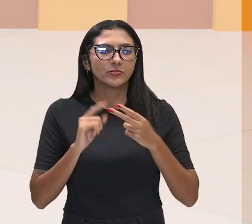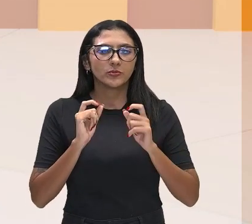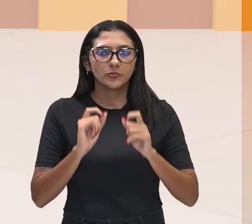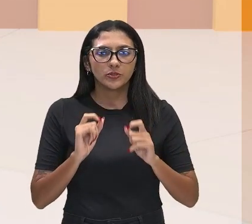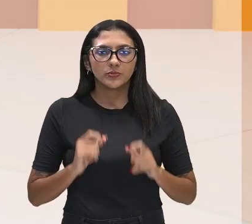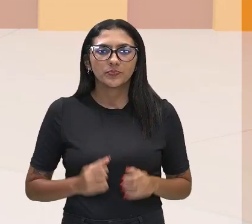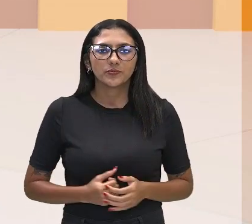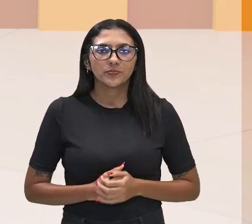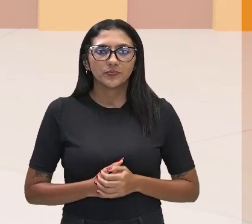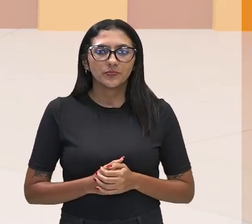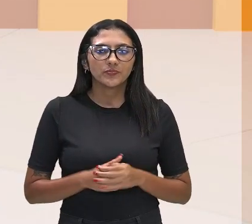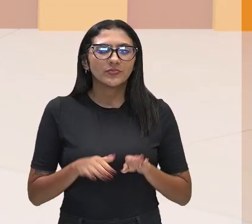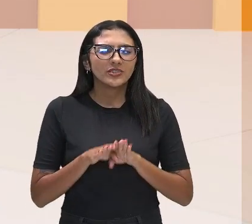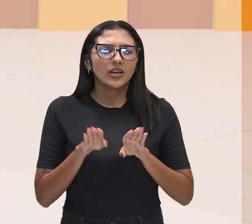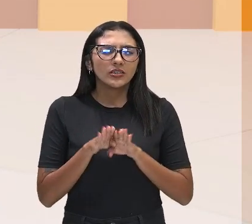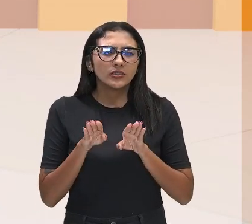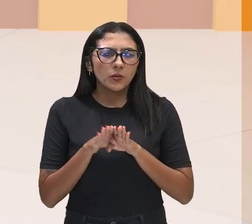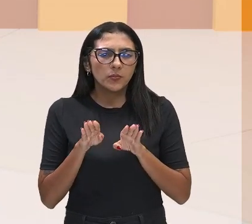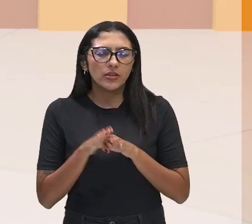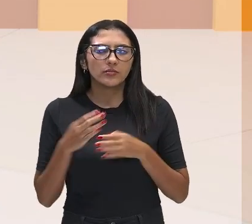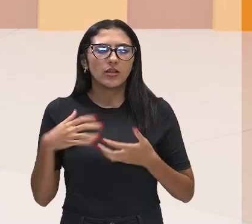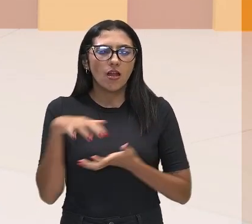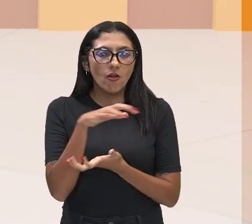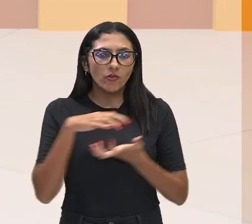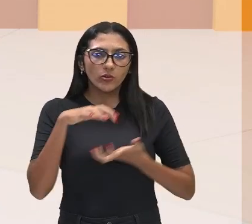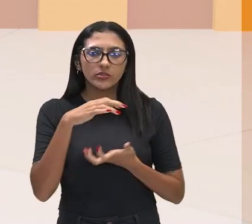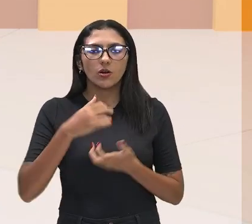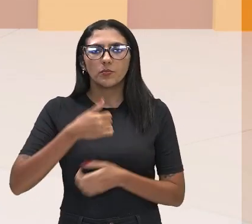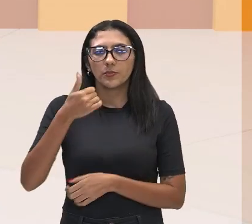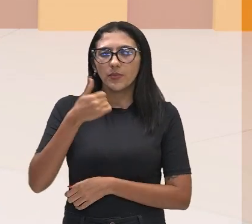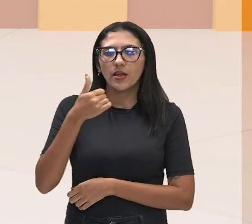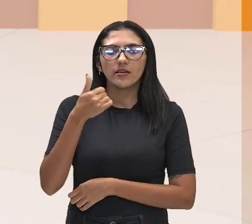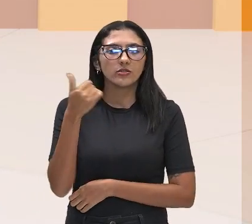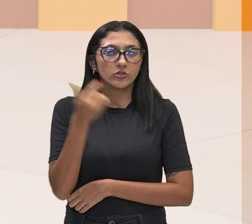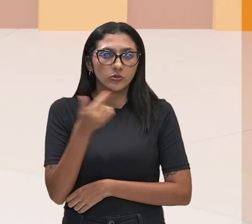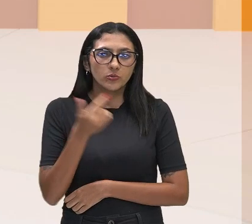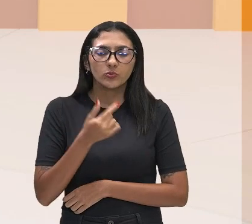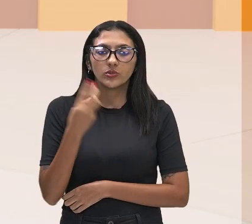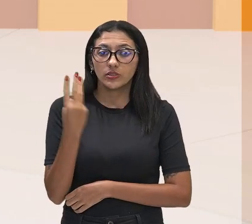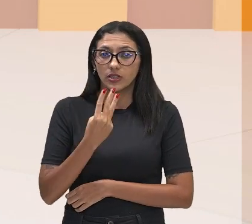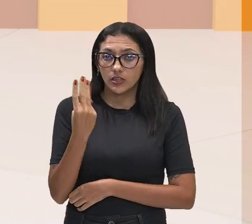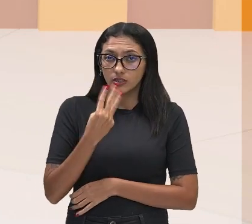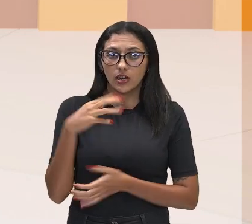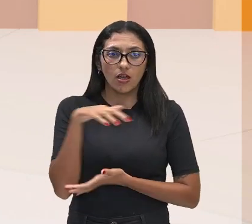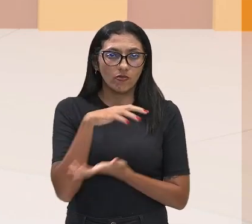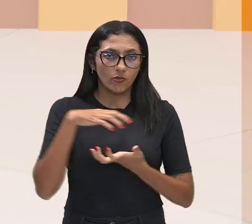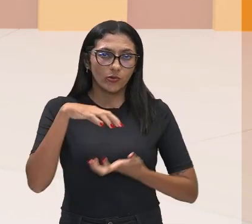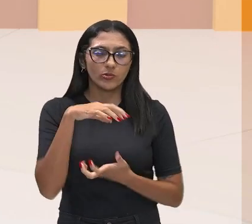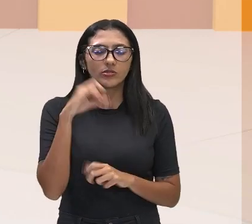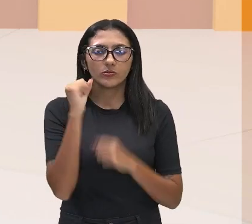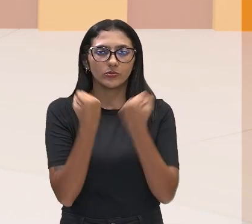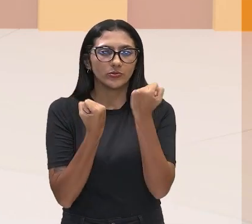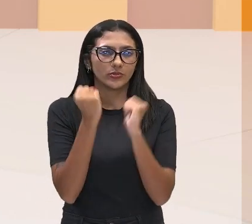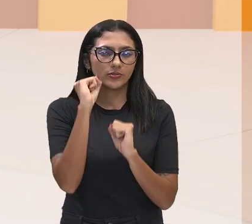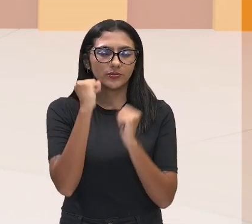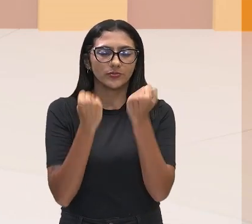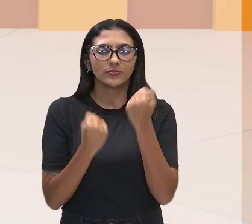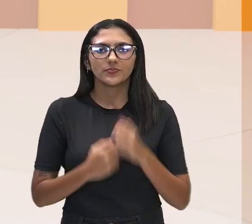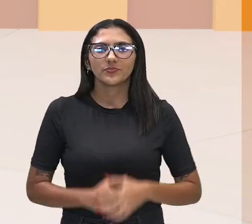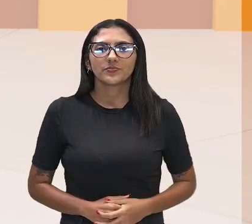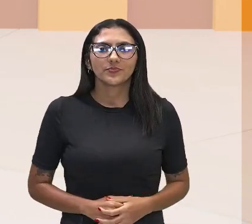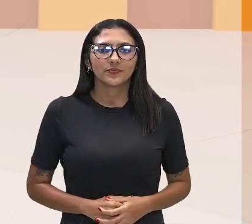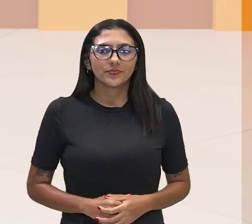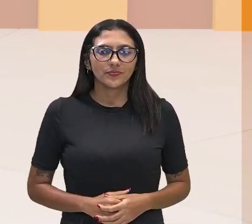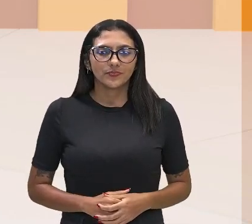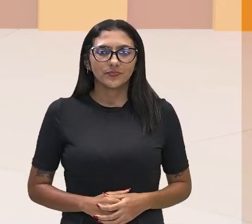das revoluções industriais, né? A primeira, a segunda e a terceira revolução industrial. Que aí a gente vai verificar